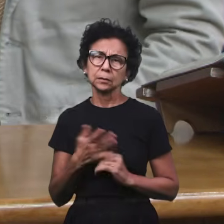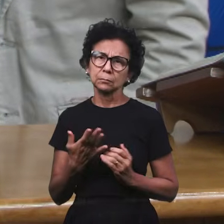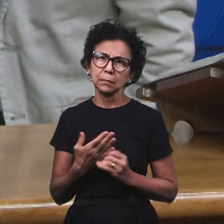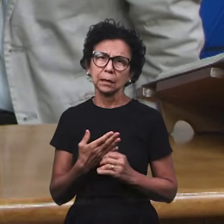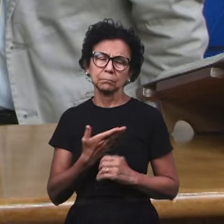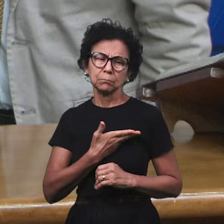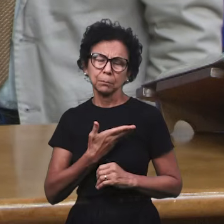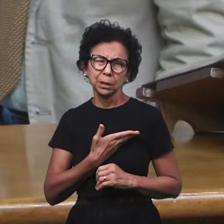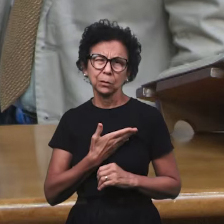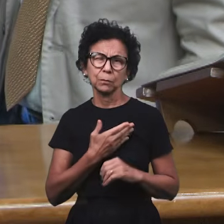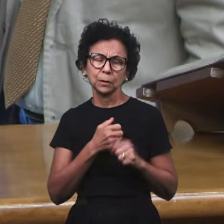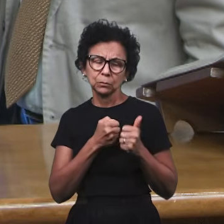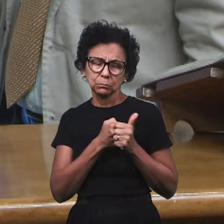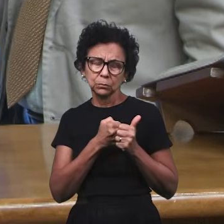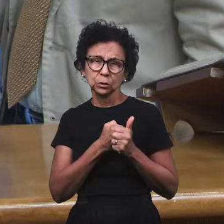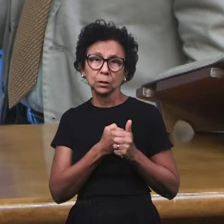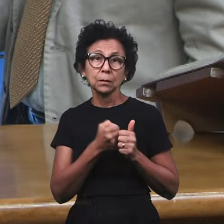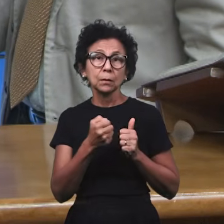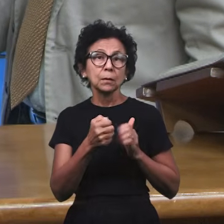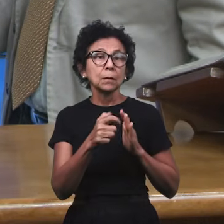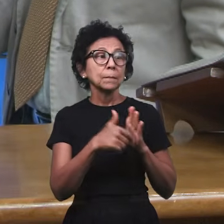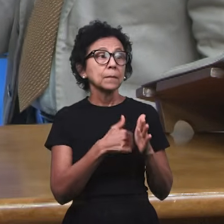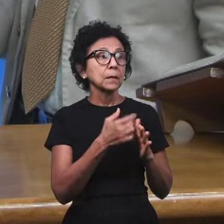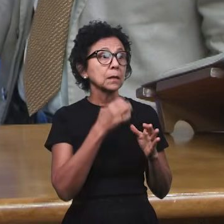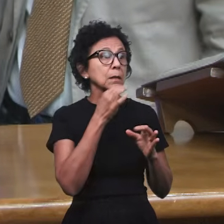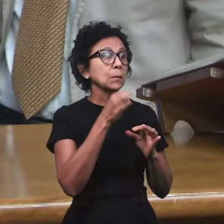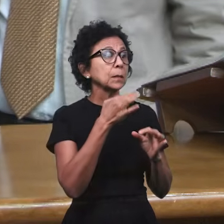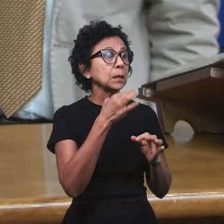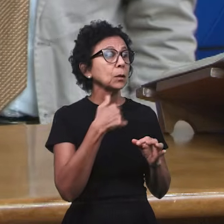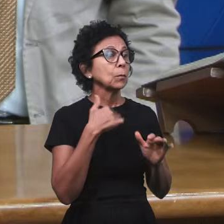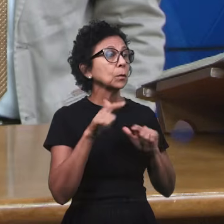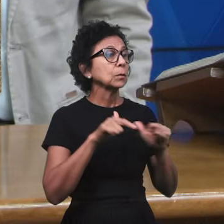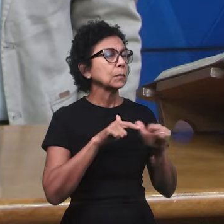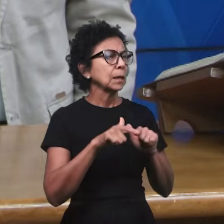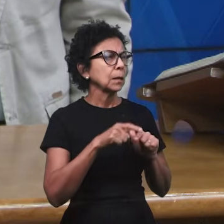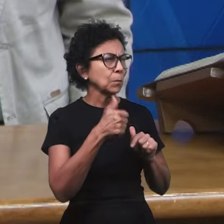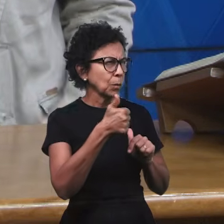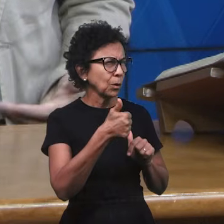que a palavra diz assim? Investigação da própria glória não é